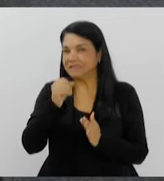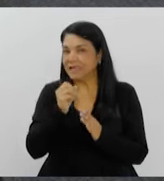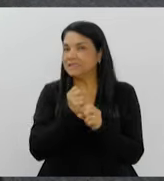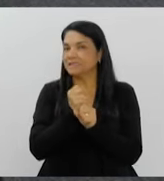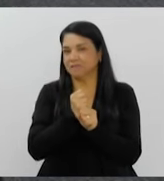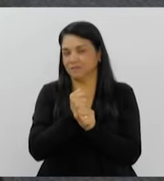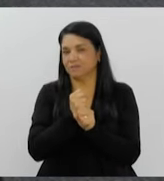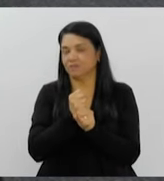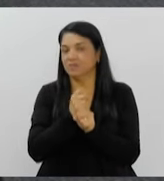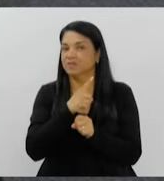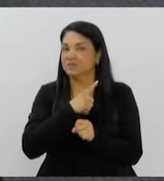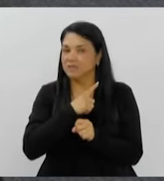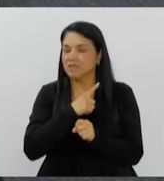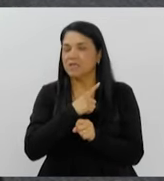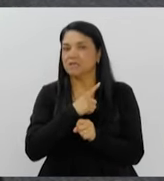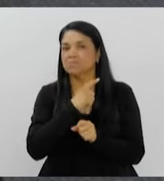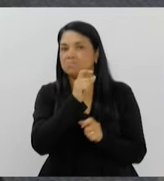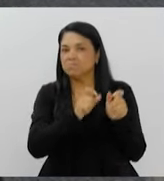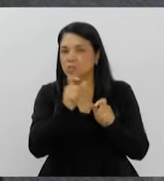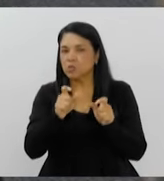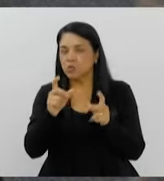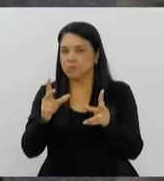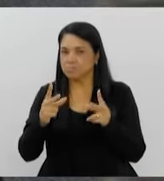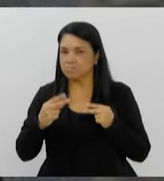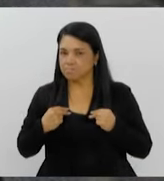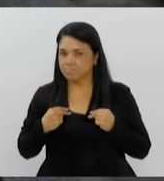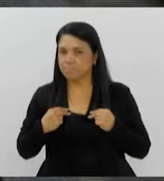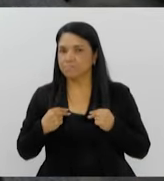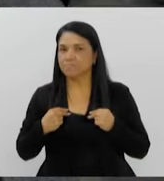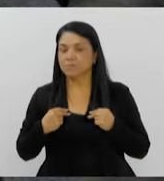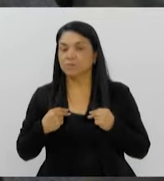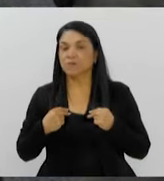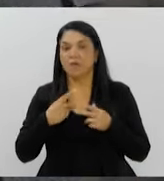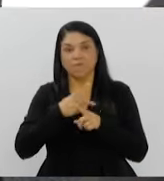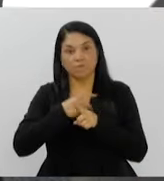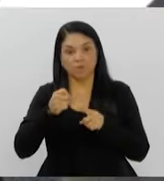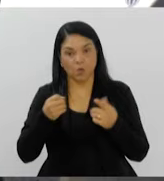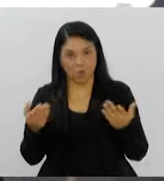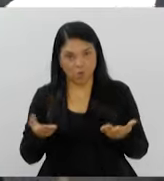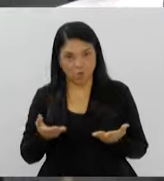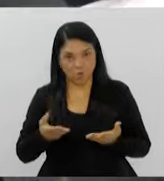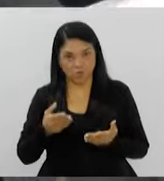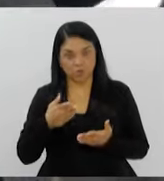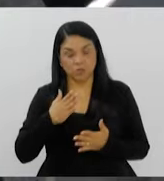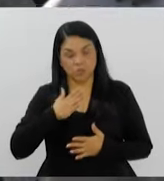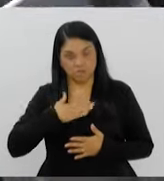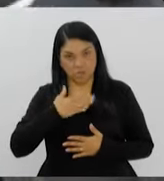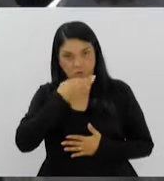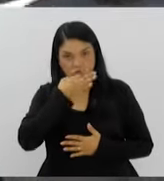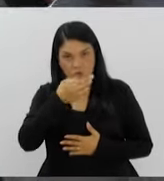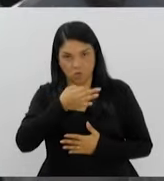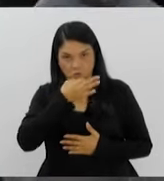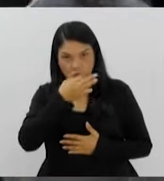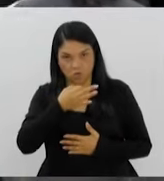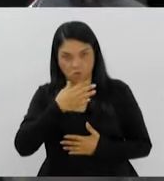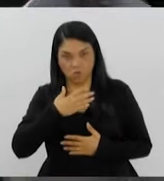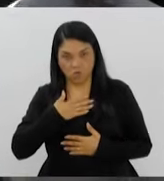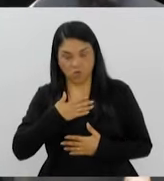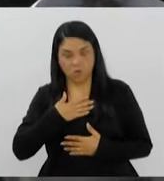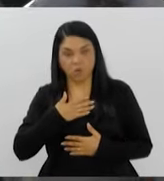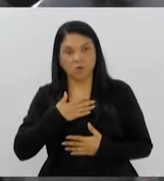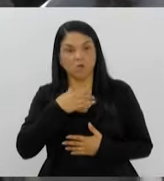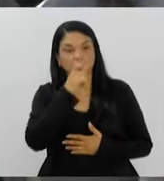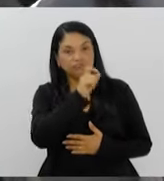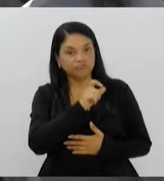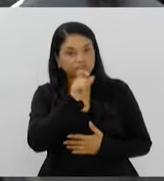merece todo mérito pela vitória no dia de hoje na minha opinião esse alguém são